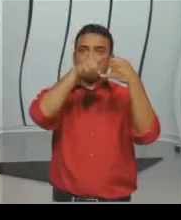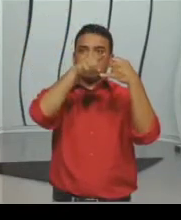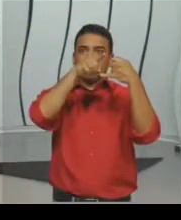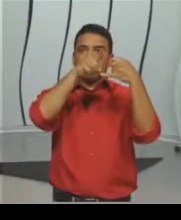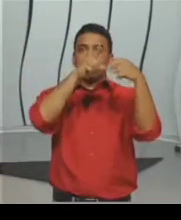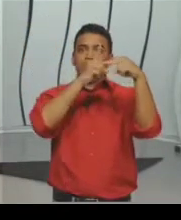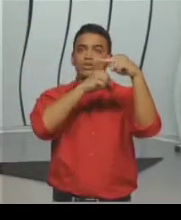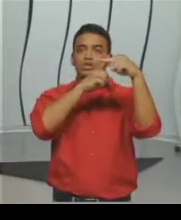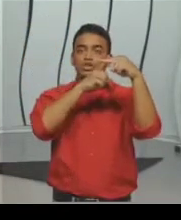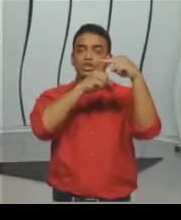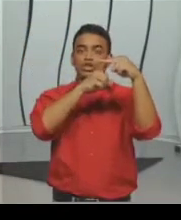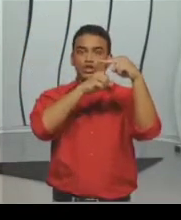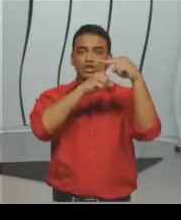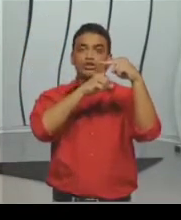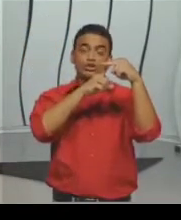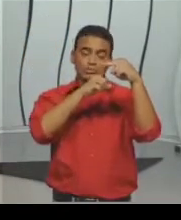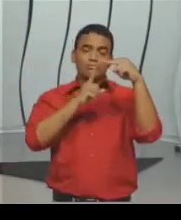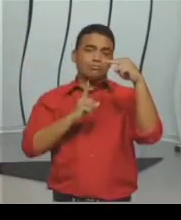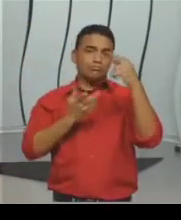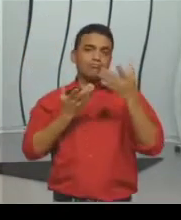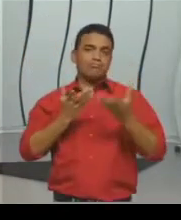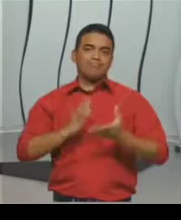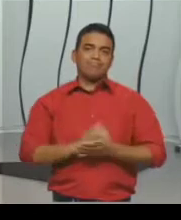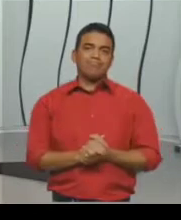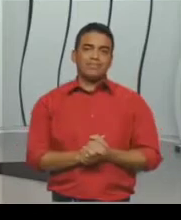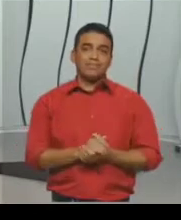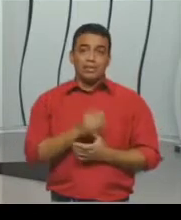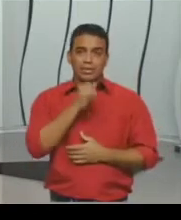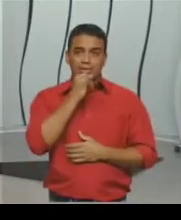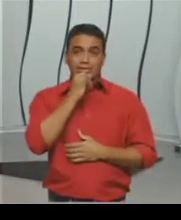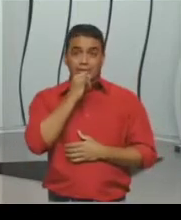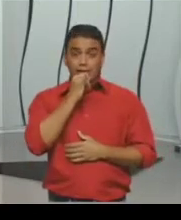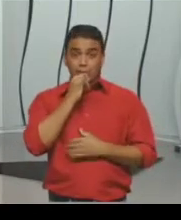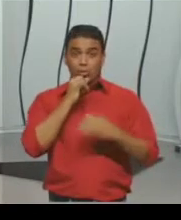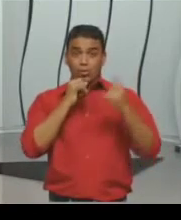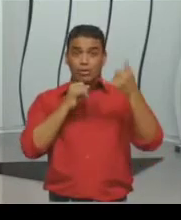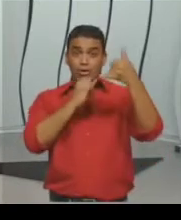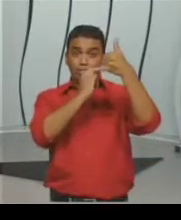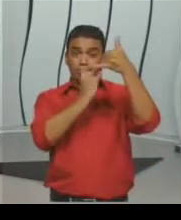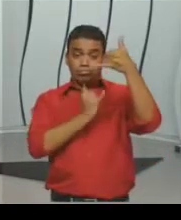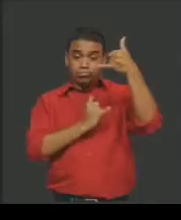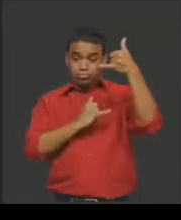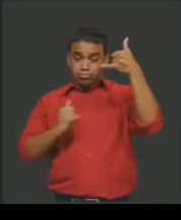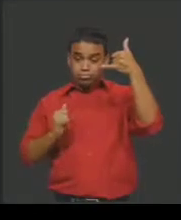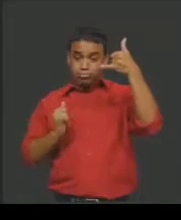Lembrando que se essa lâmpada aqui está funcionando também, os elétrons sobem. Se eu queimar essa lâmpada aqui, ó,